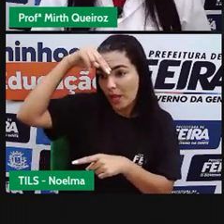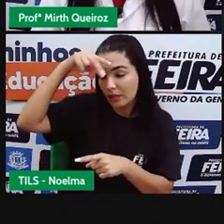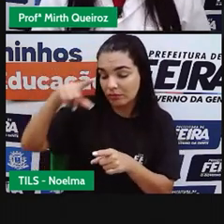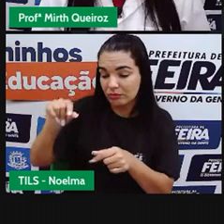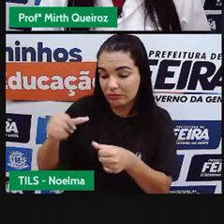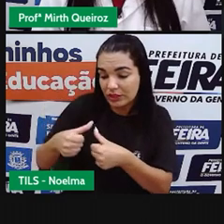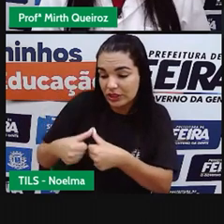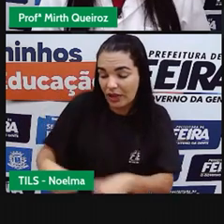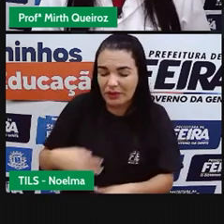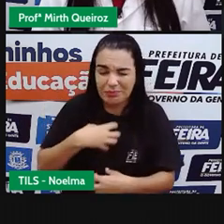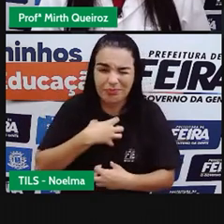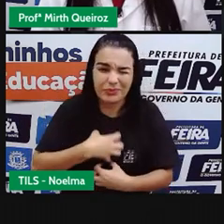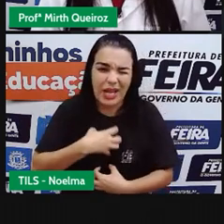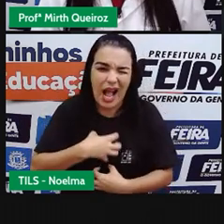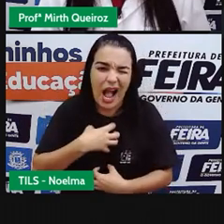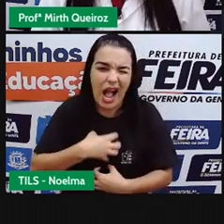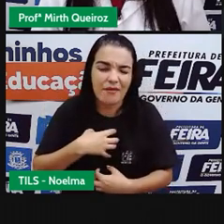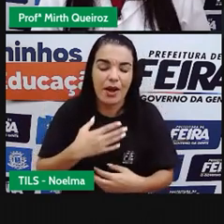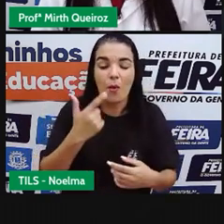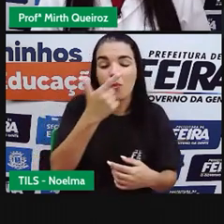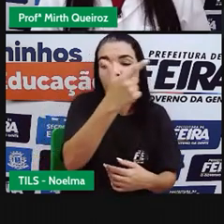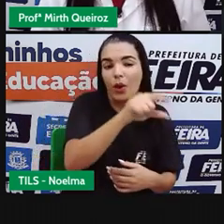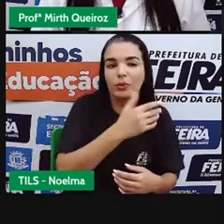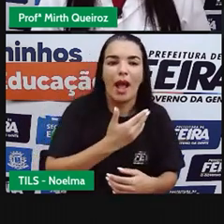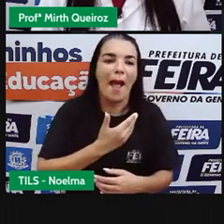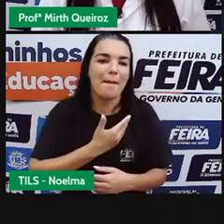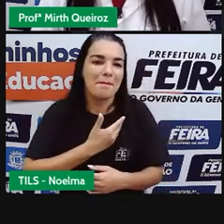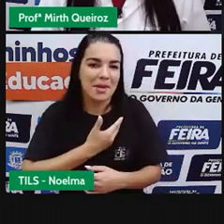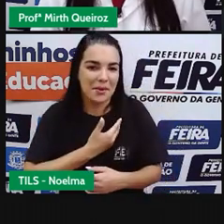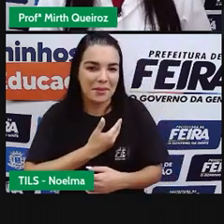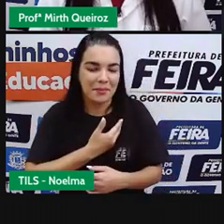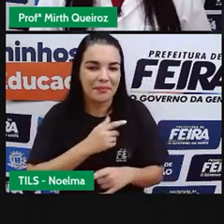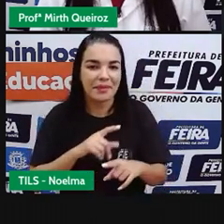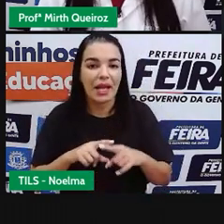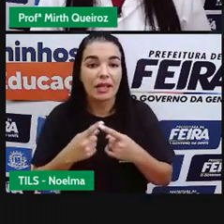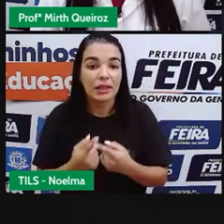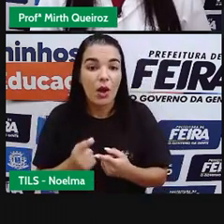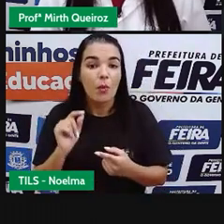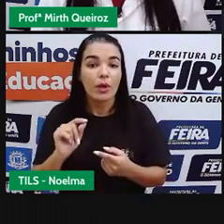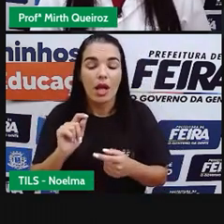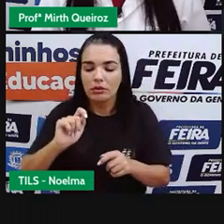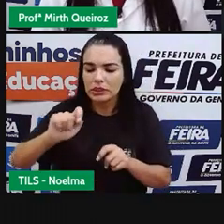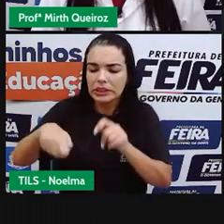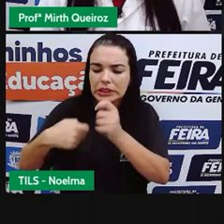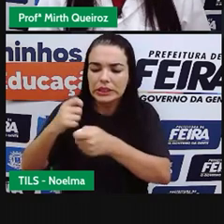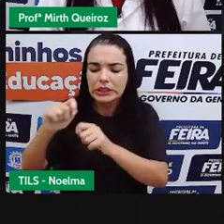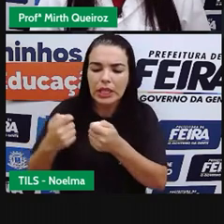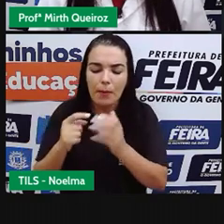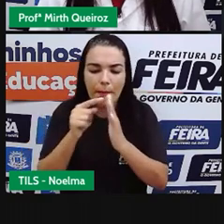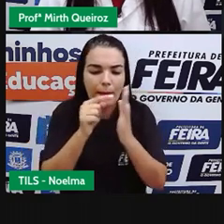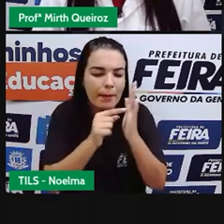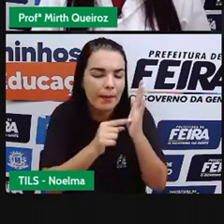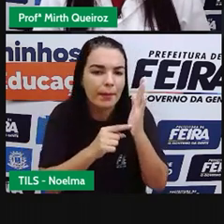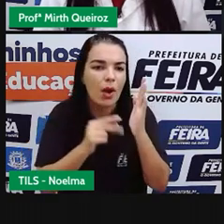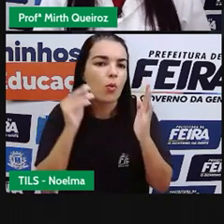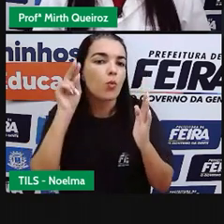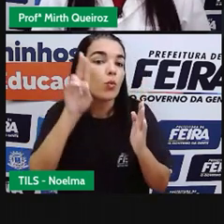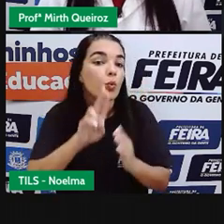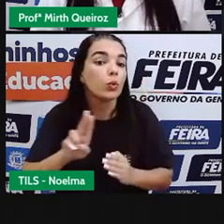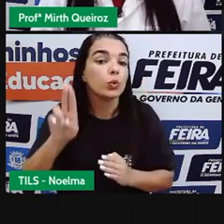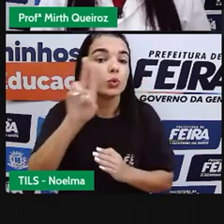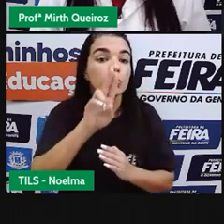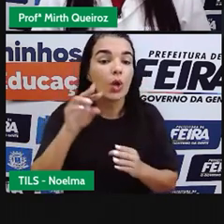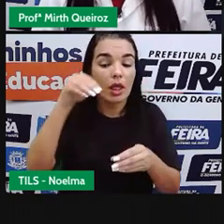onde ele estava chateado aí com seu amigo. Quais sinais de pontuação foram